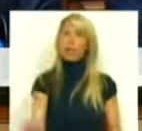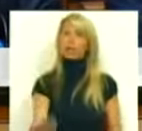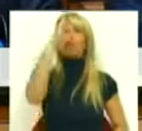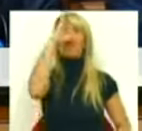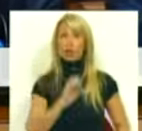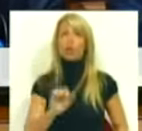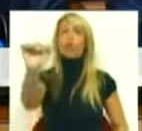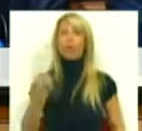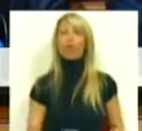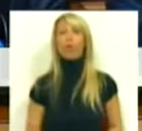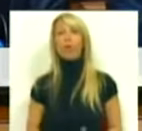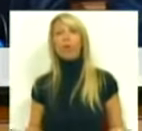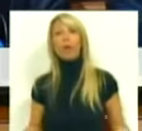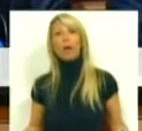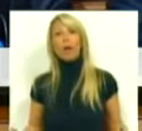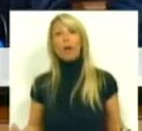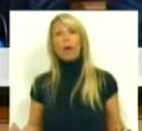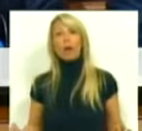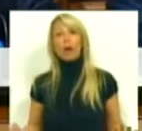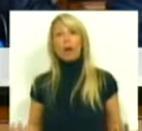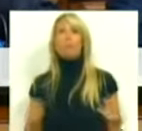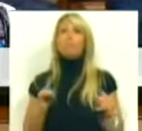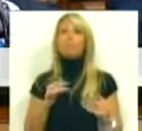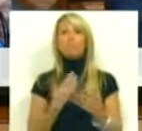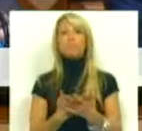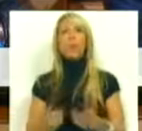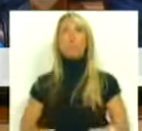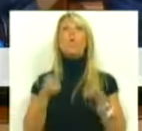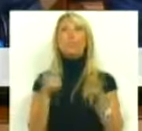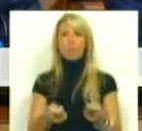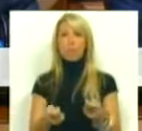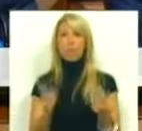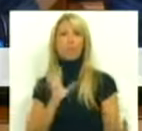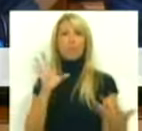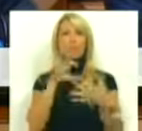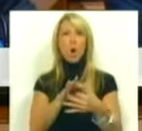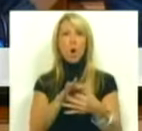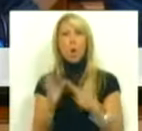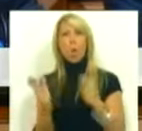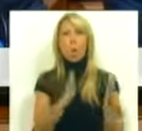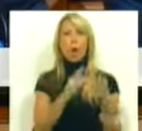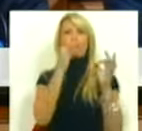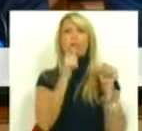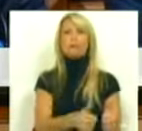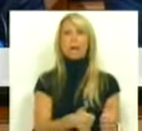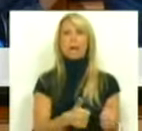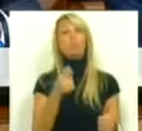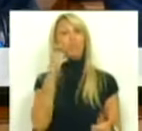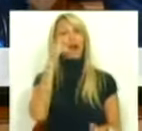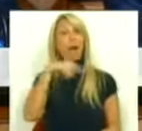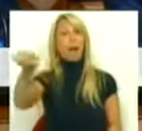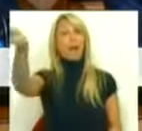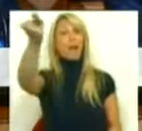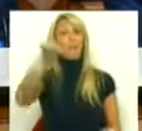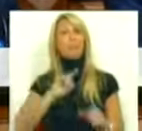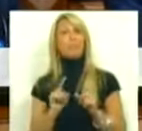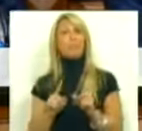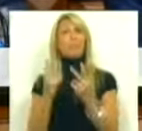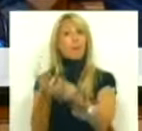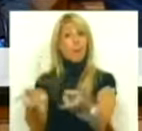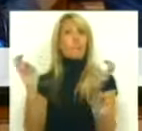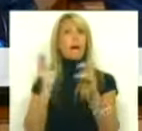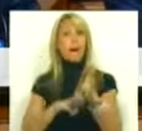Governo colocou aquilo que é o investimento do lado certo. Há quem pense aqui nestas bancadas da esquerda que é